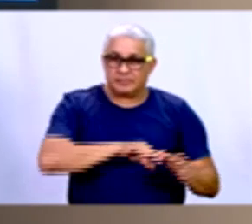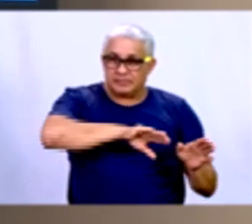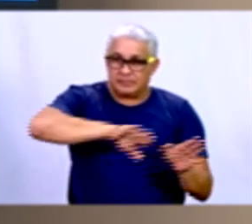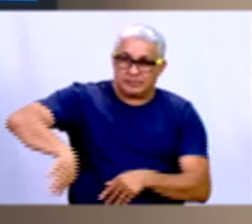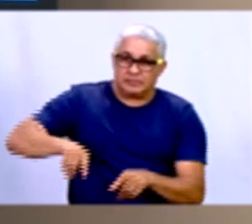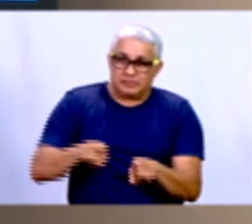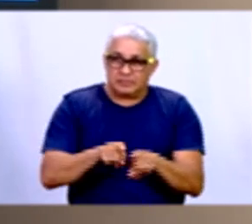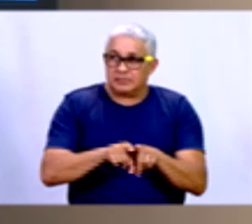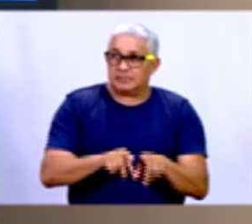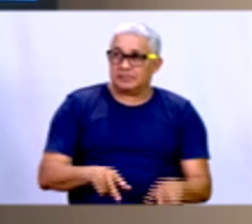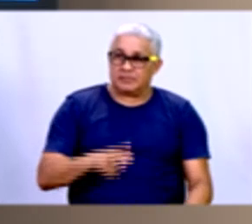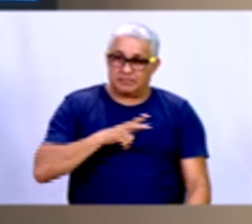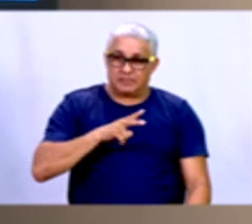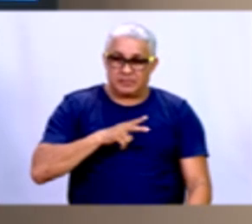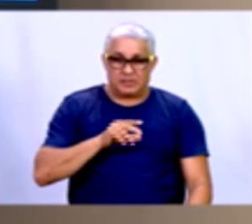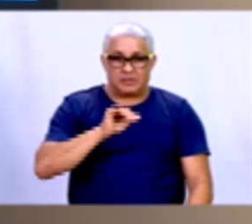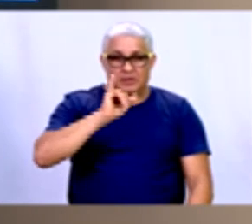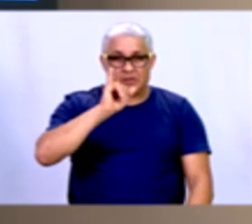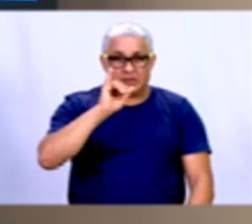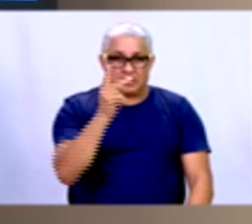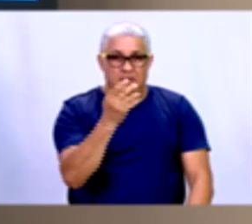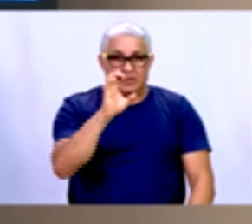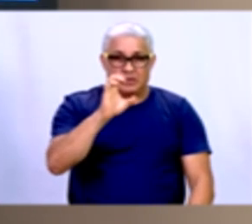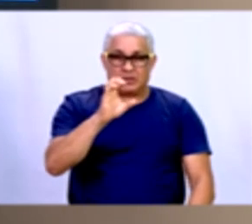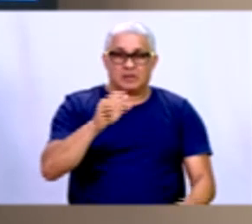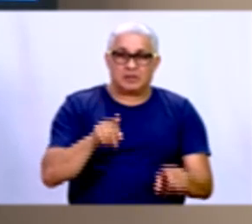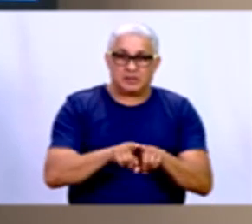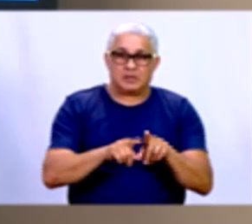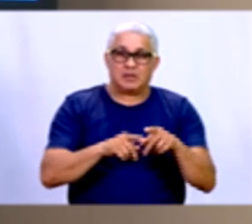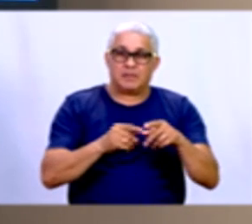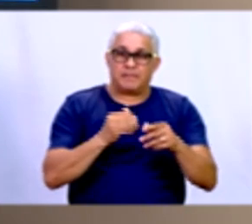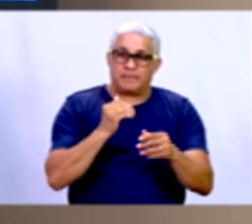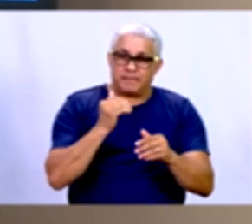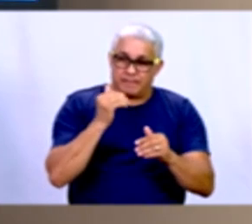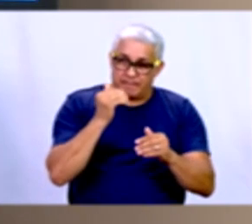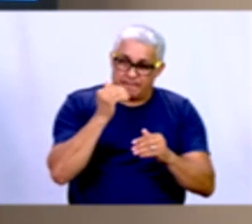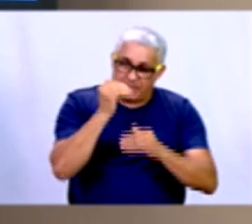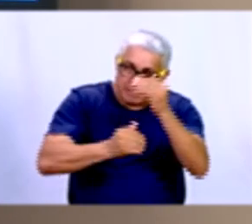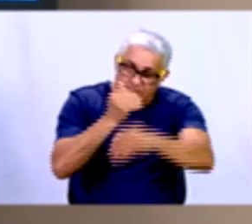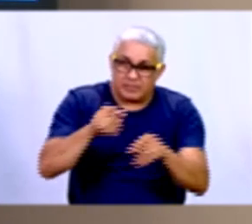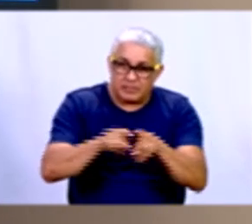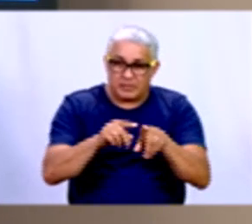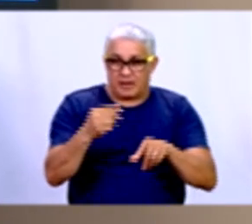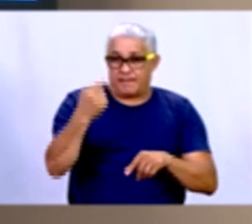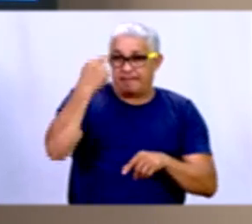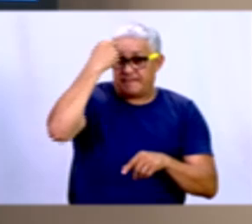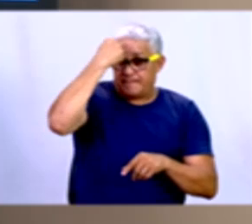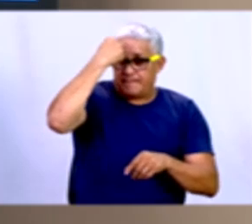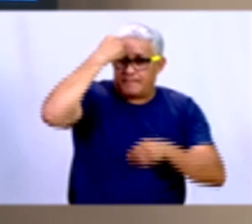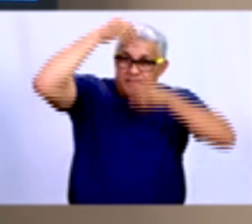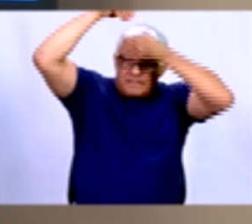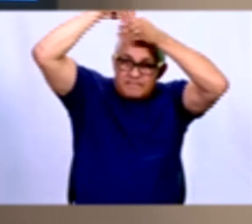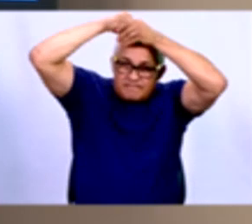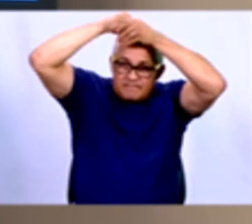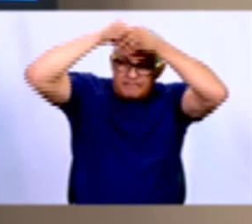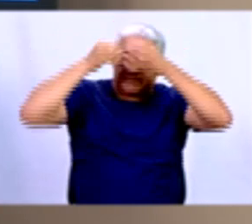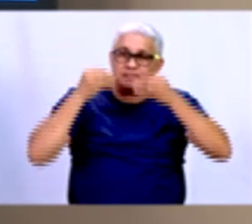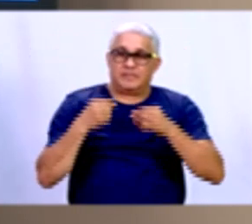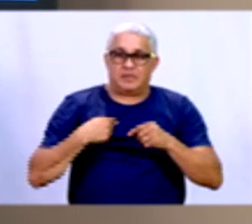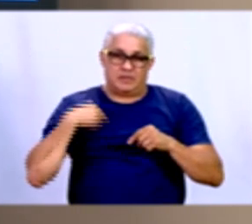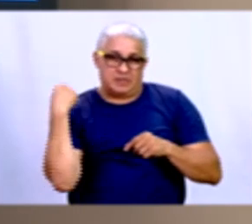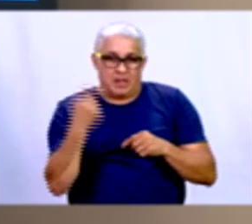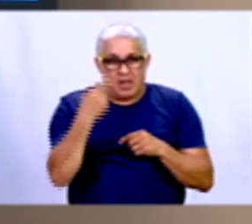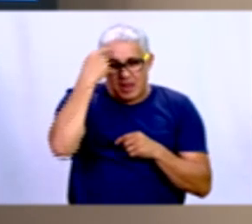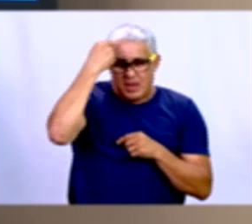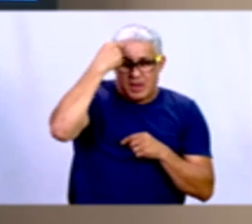aspectos pessoais que a gente estuda em IHC são os processos mentais, ou seja, como que funciona quando a gente pensa, quando